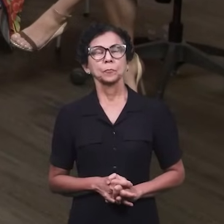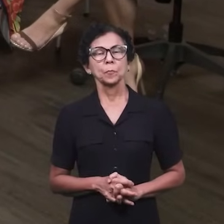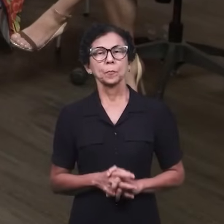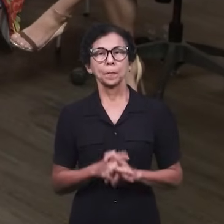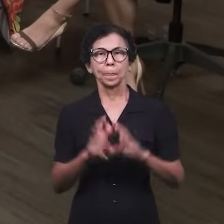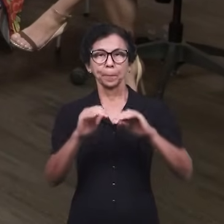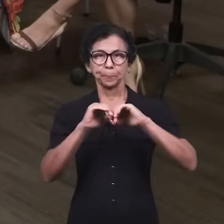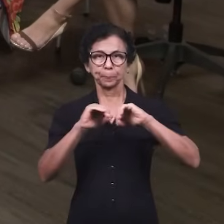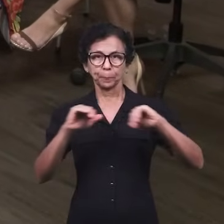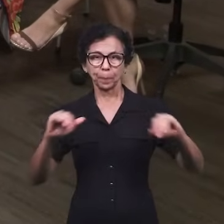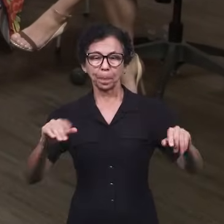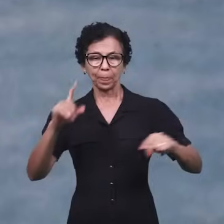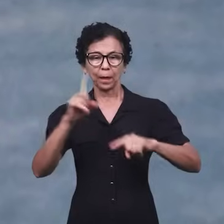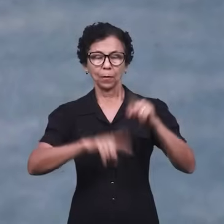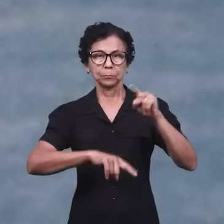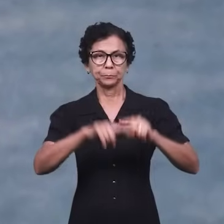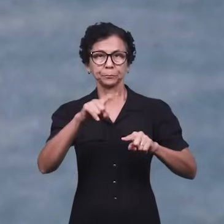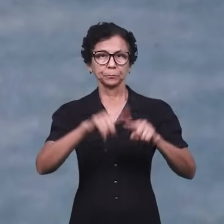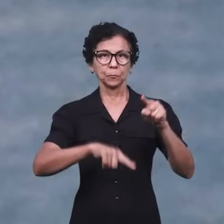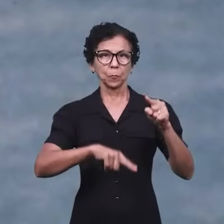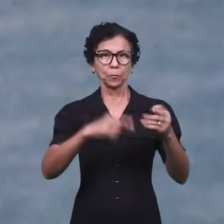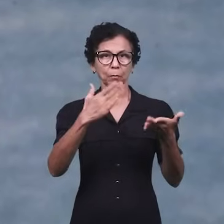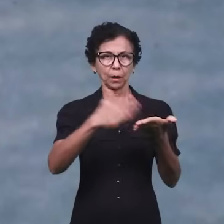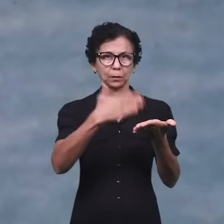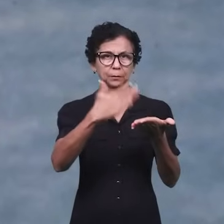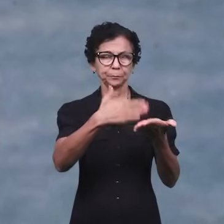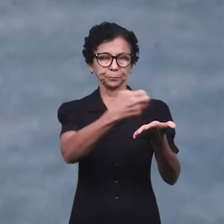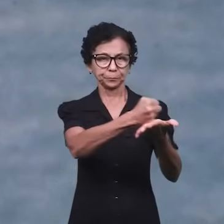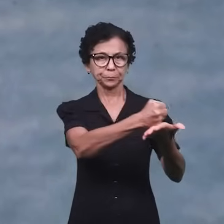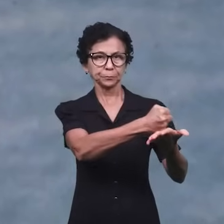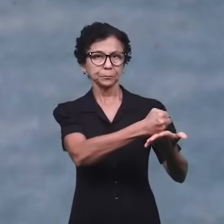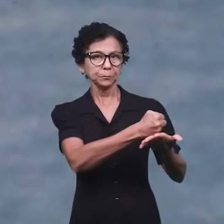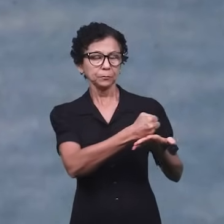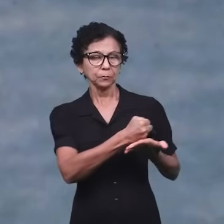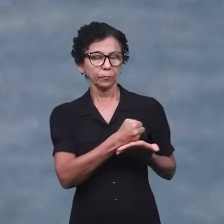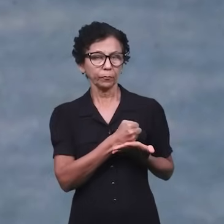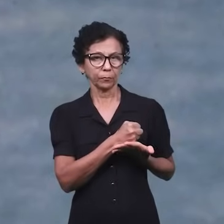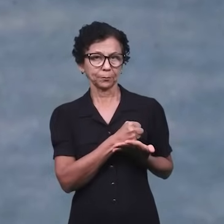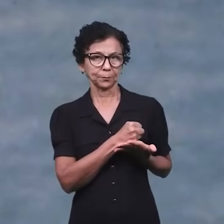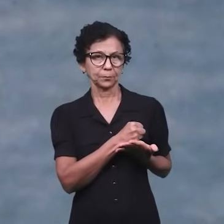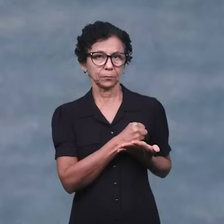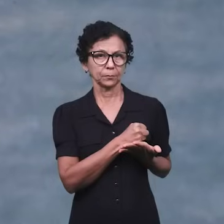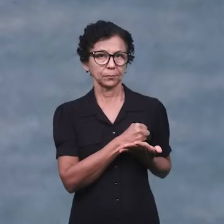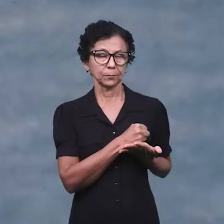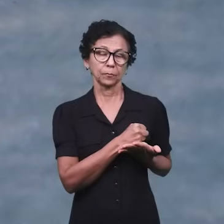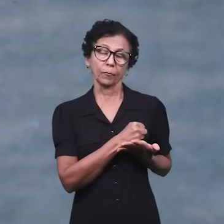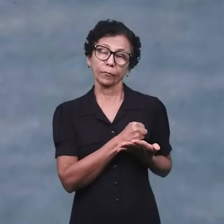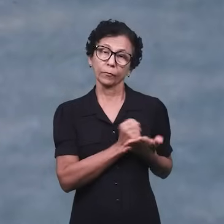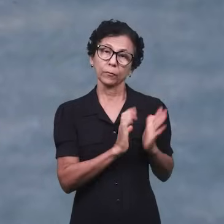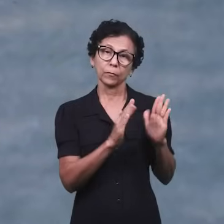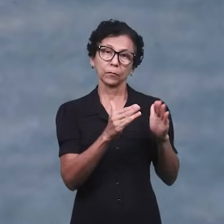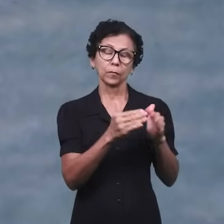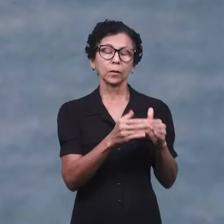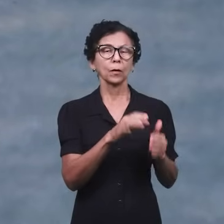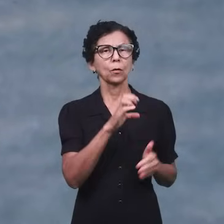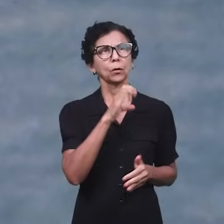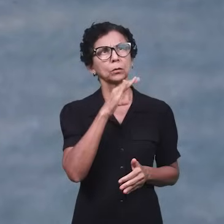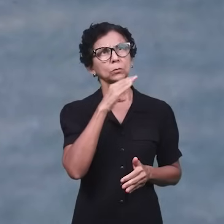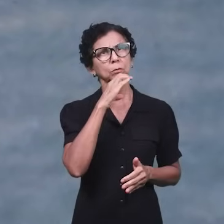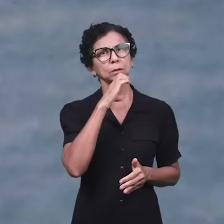de apoio né E que está eh essencialmente focado no conhecimento